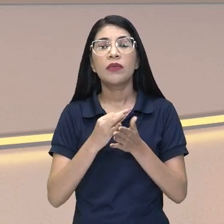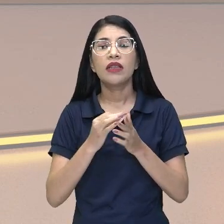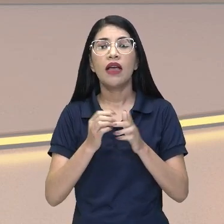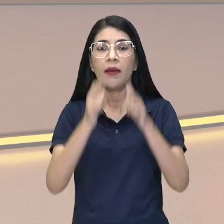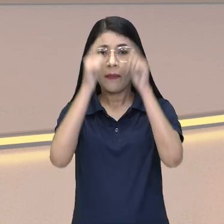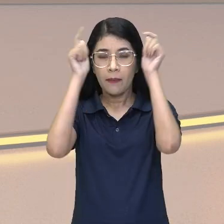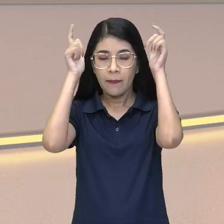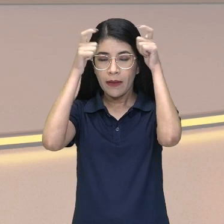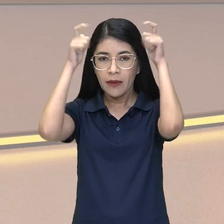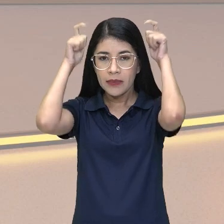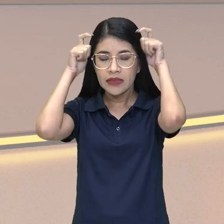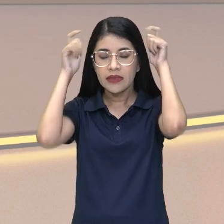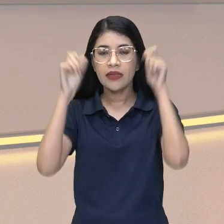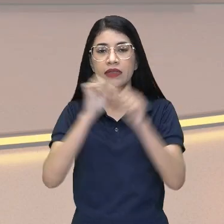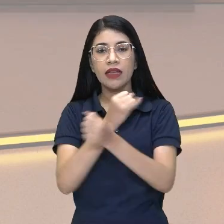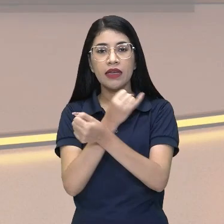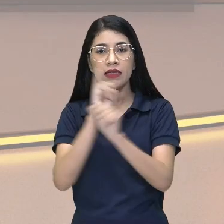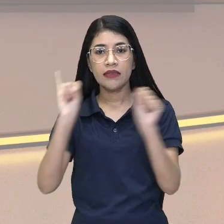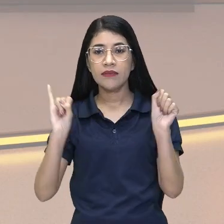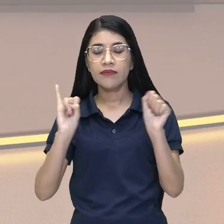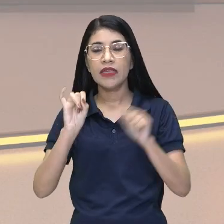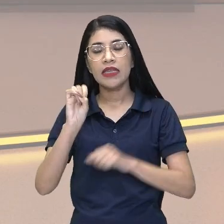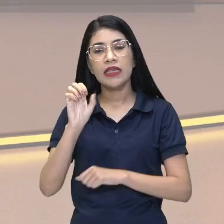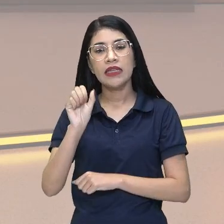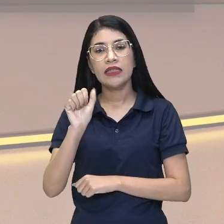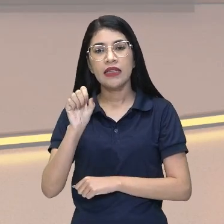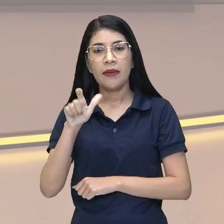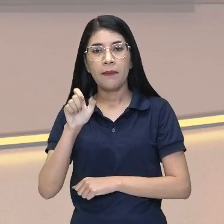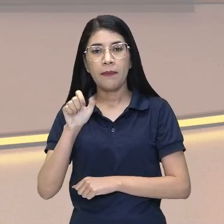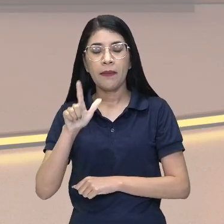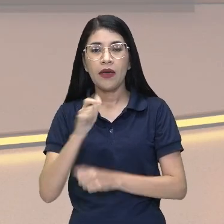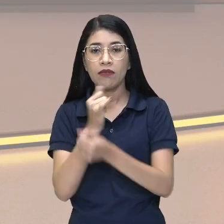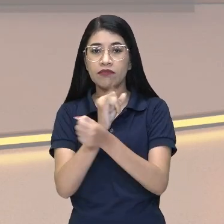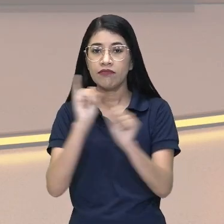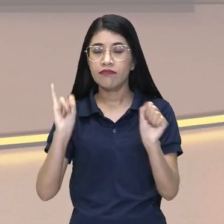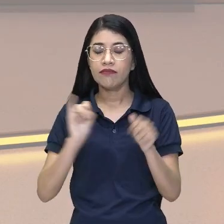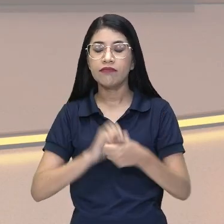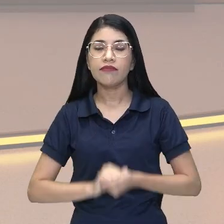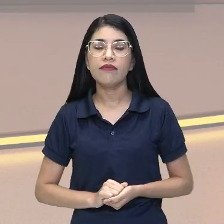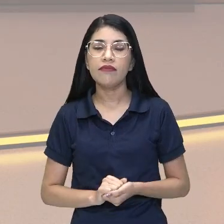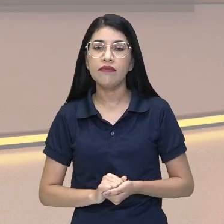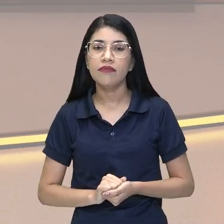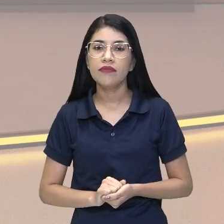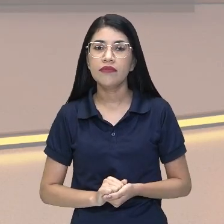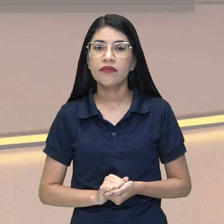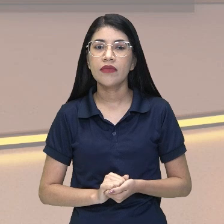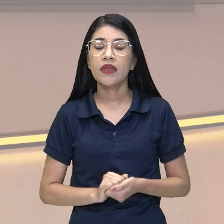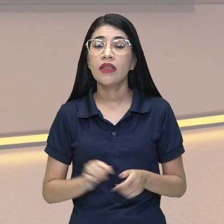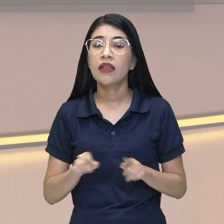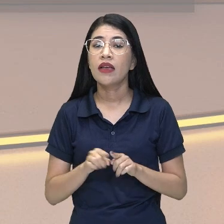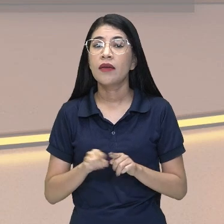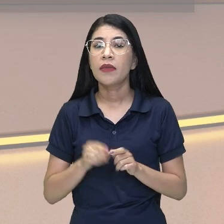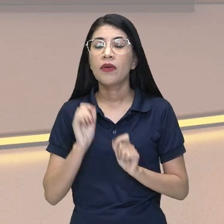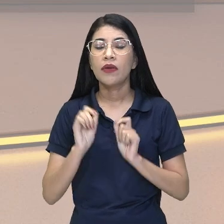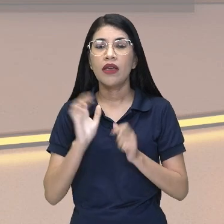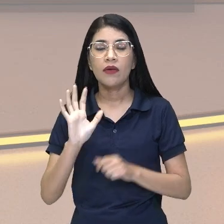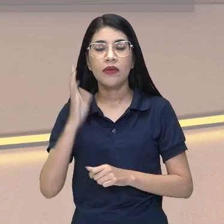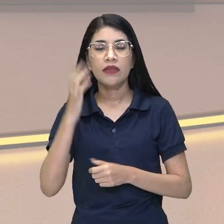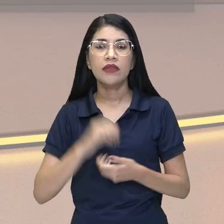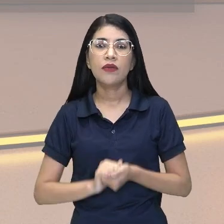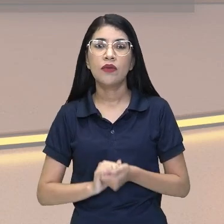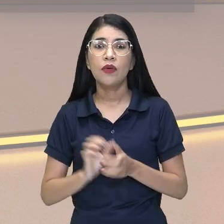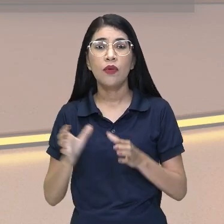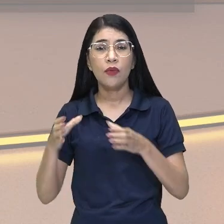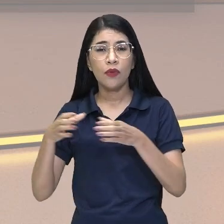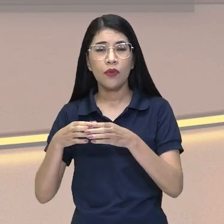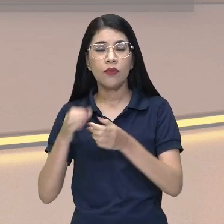princesa Isabel, não é isso? A nossa famosa Lei Áurea. Vejam lá, houve então a mobilização dos escravizados